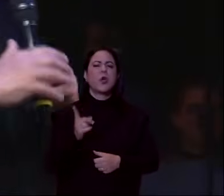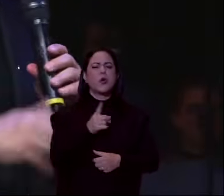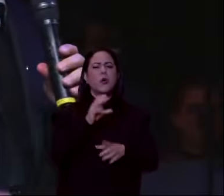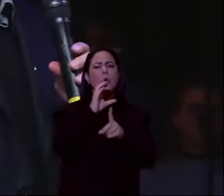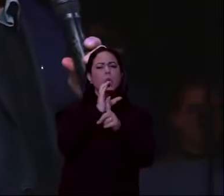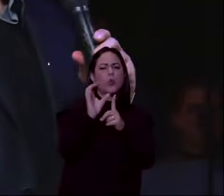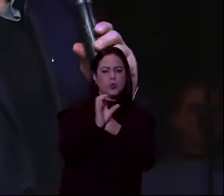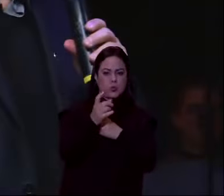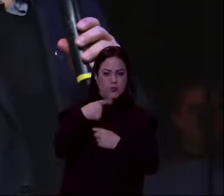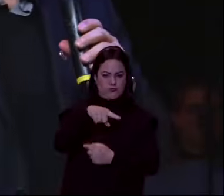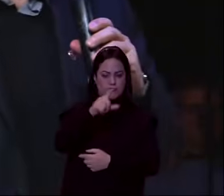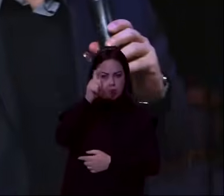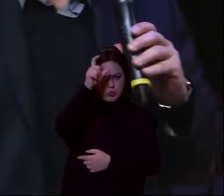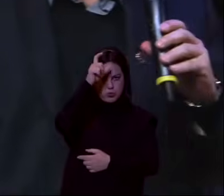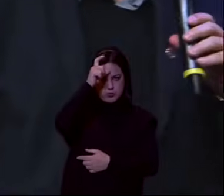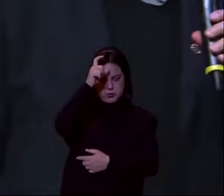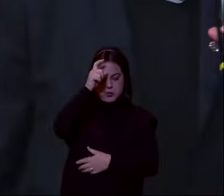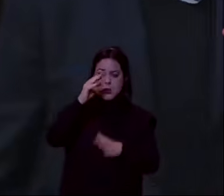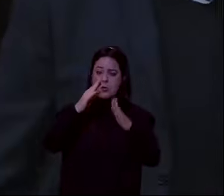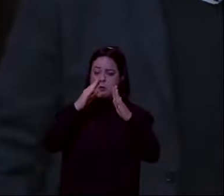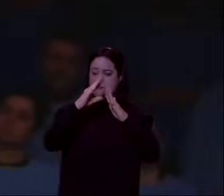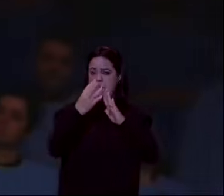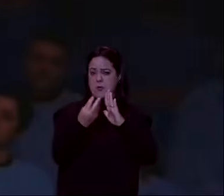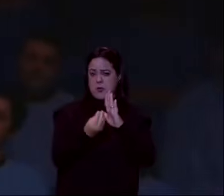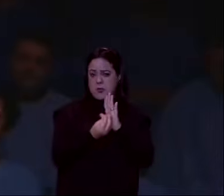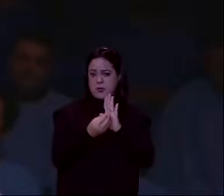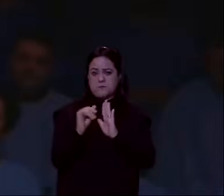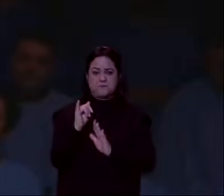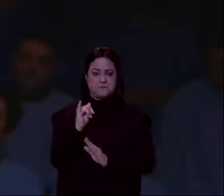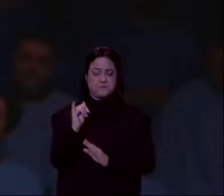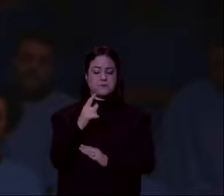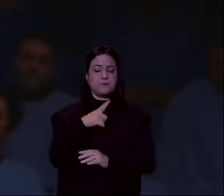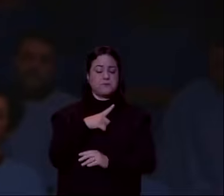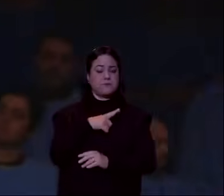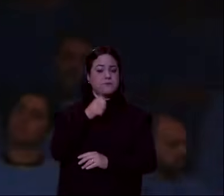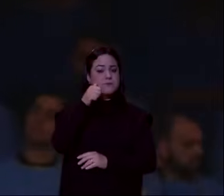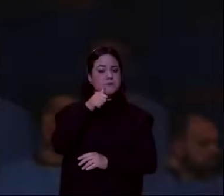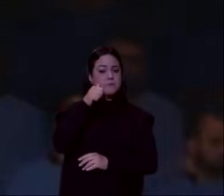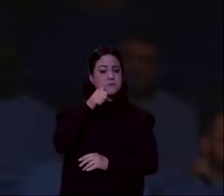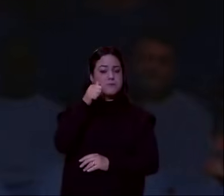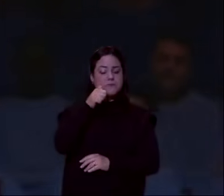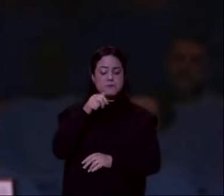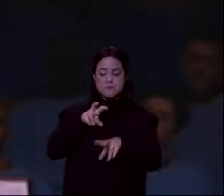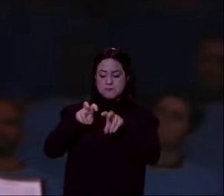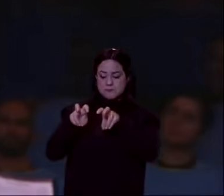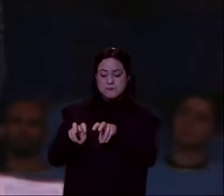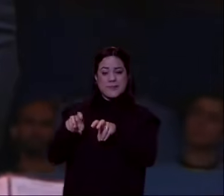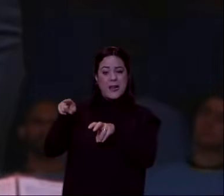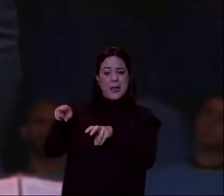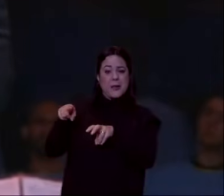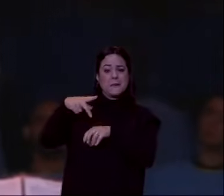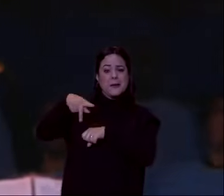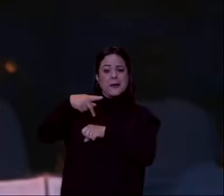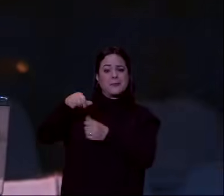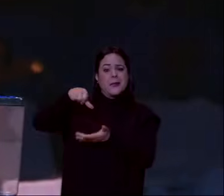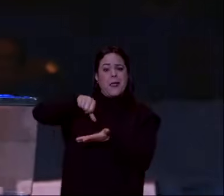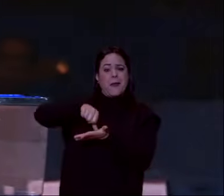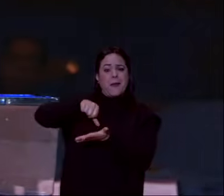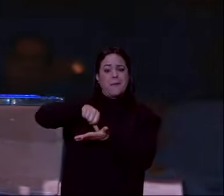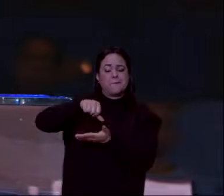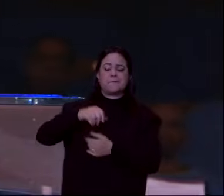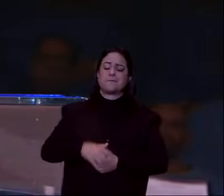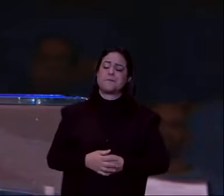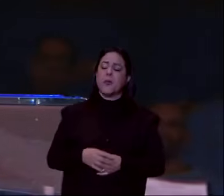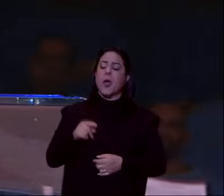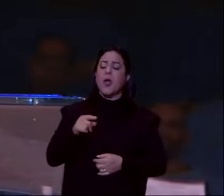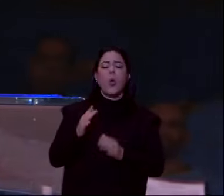Turquia, um culto de uma igreja internacional, e tinha uma senhora sentada do meu lado, iraniana, e começou um momento